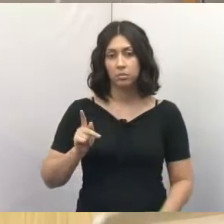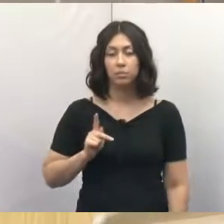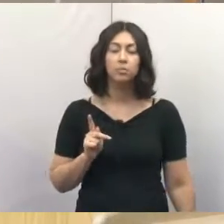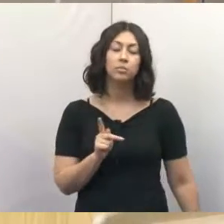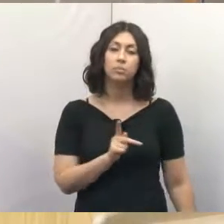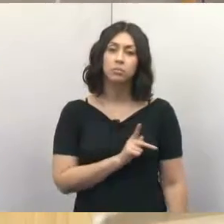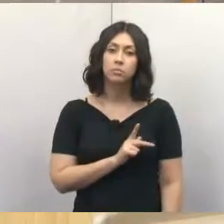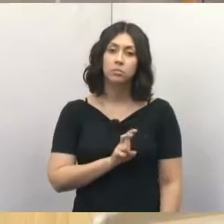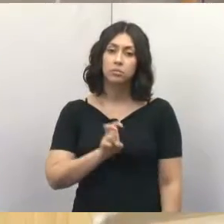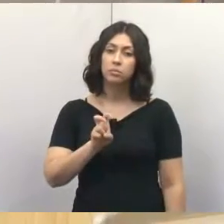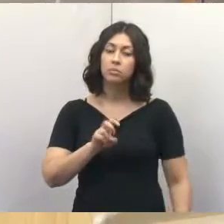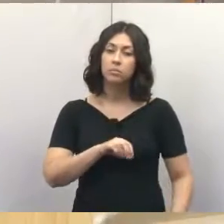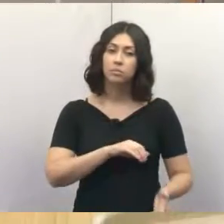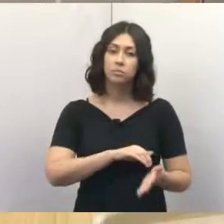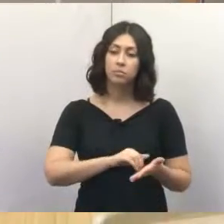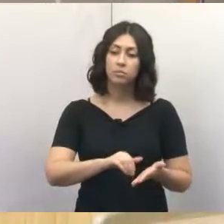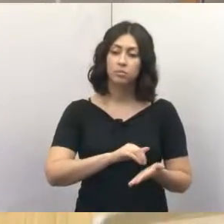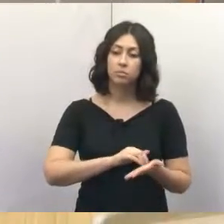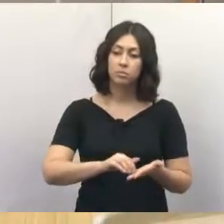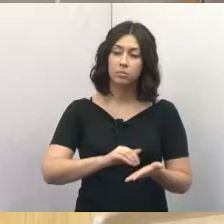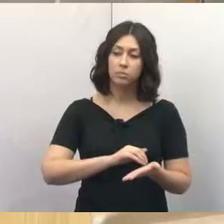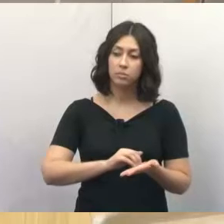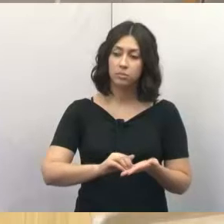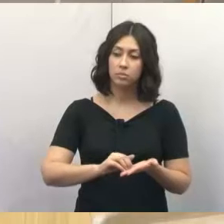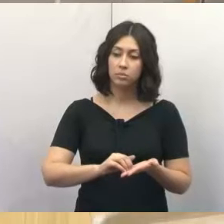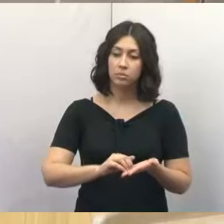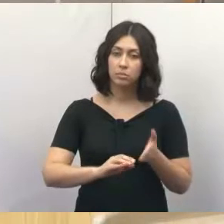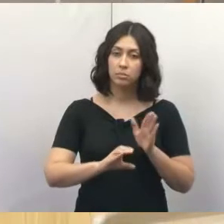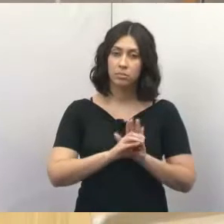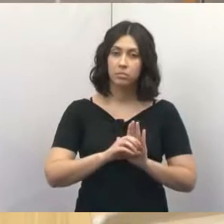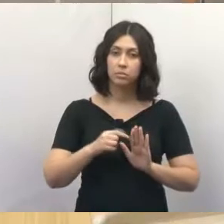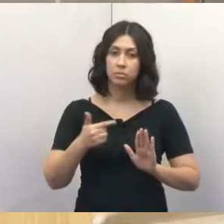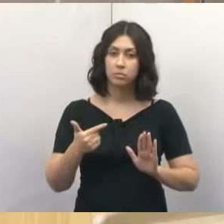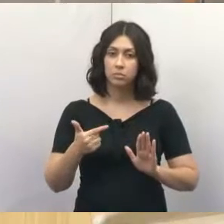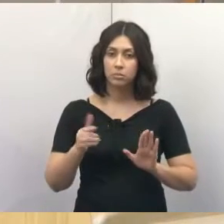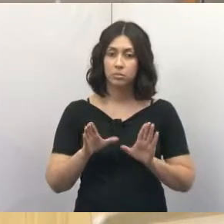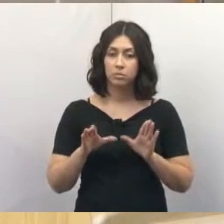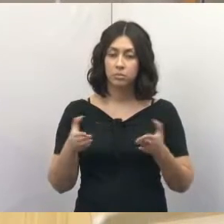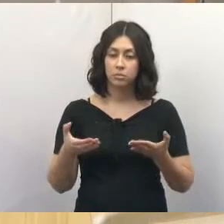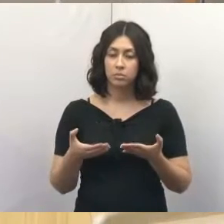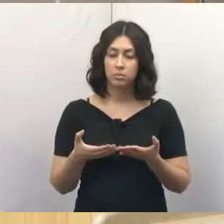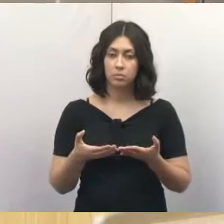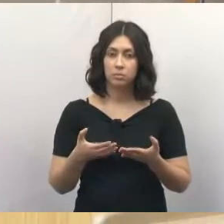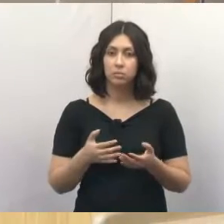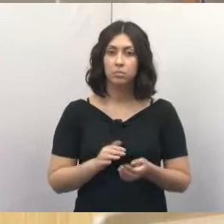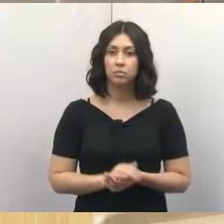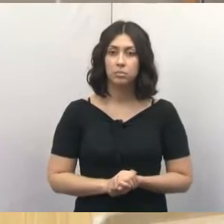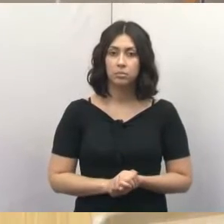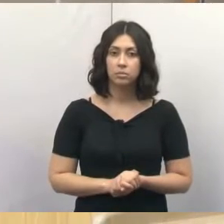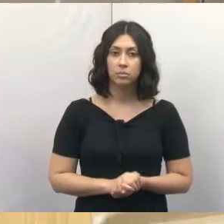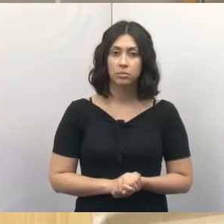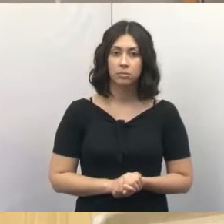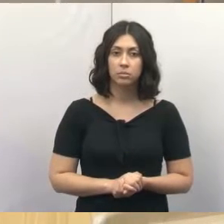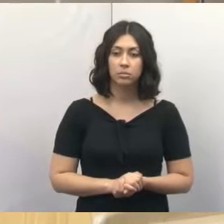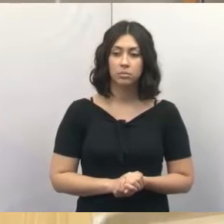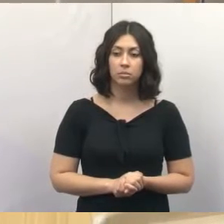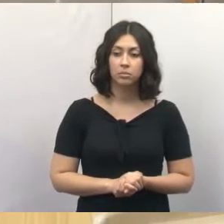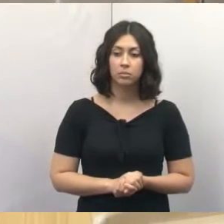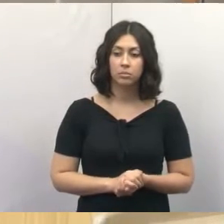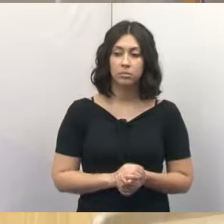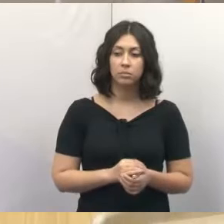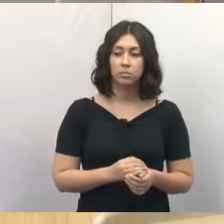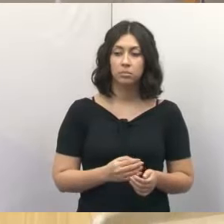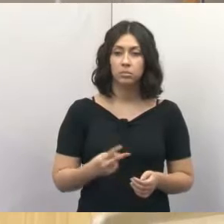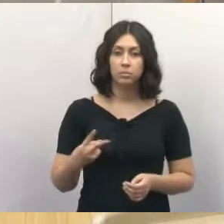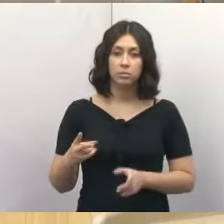seção 5 dos secretários, capítulo 2 das comissões, seção 1, disposições preliminares, seção